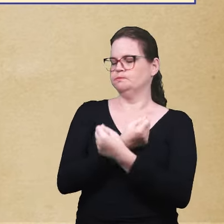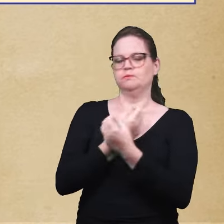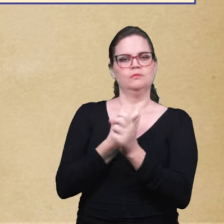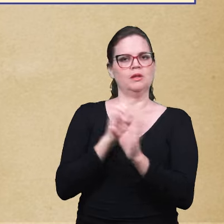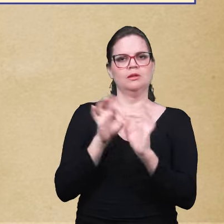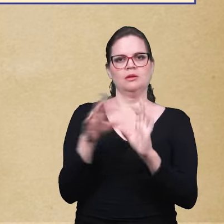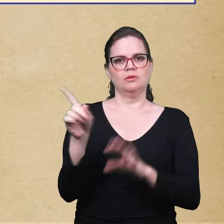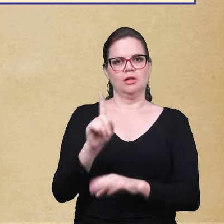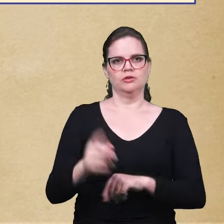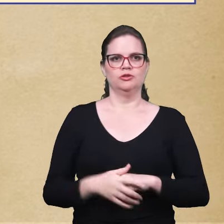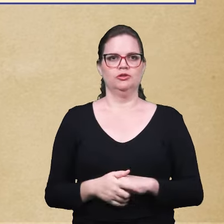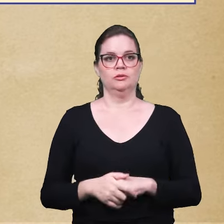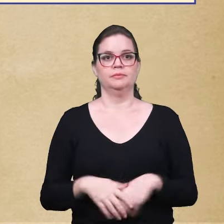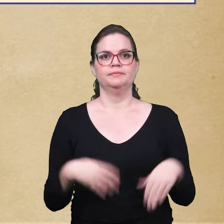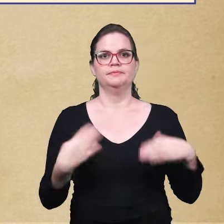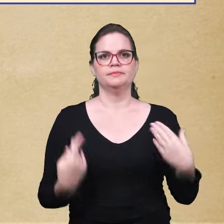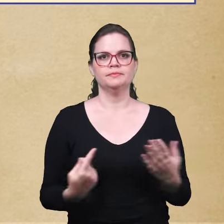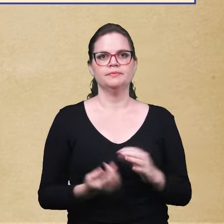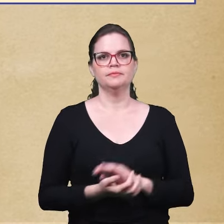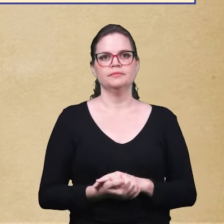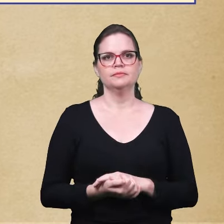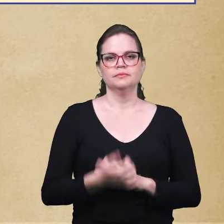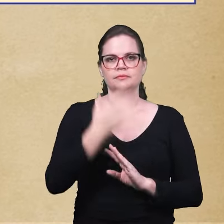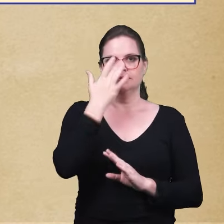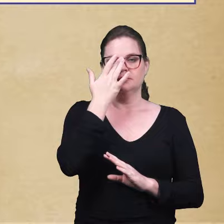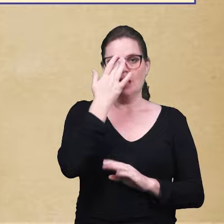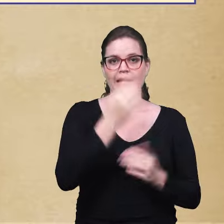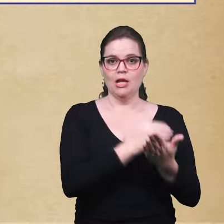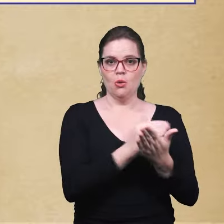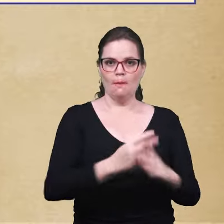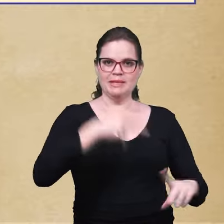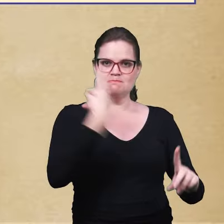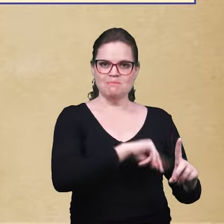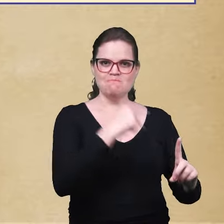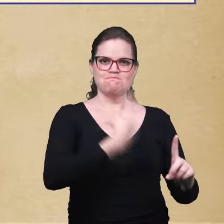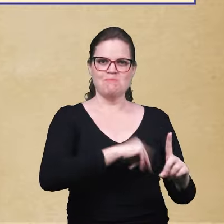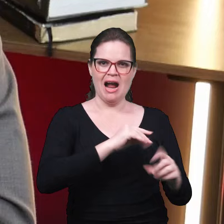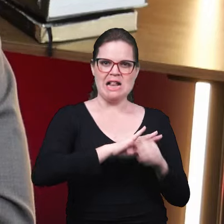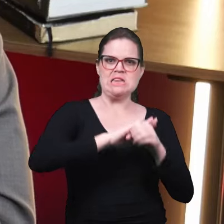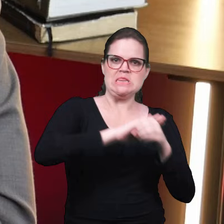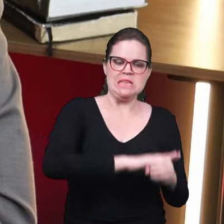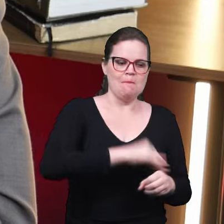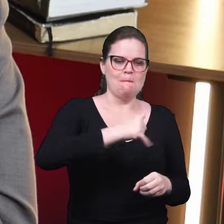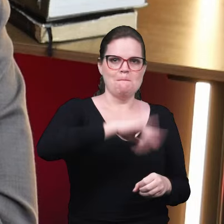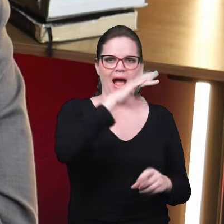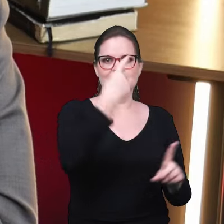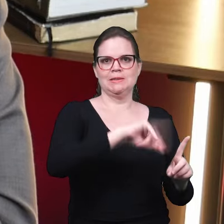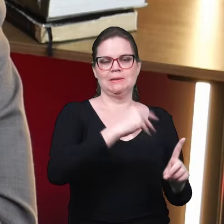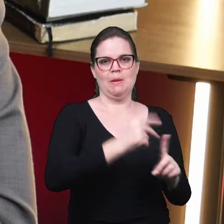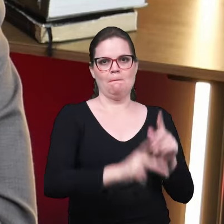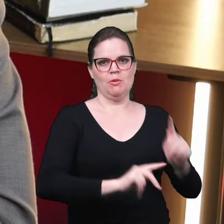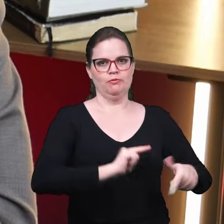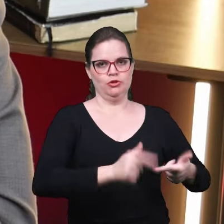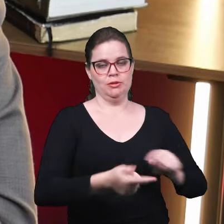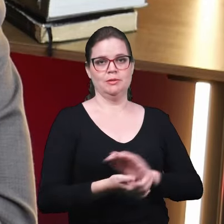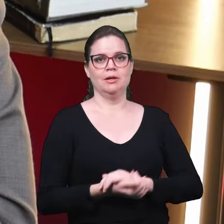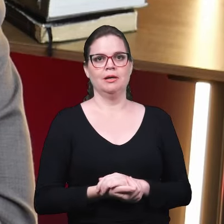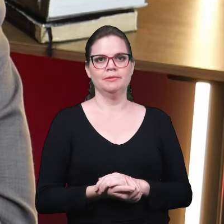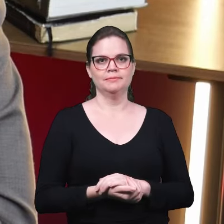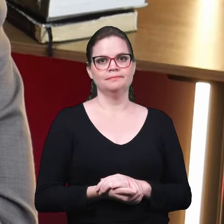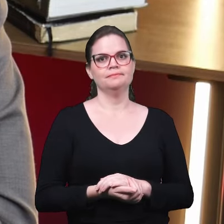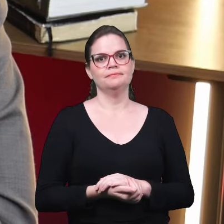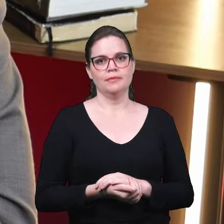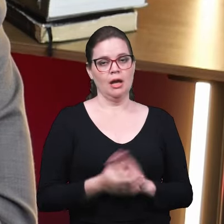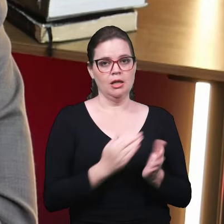Moisés e Arão, diante de Faraó, eles trazem essa palavra ali, mas em contrapartida agora, Faraó